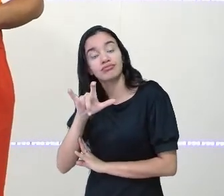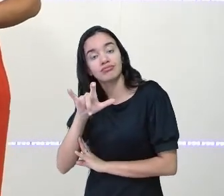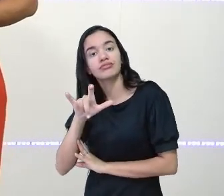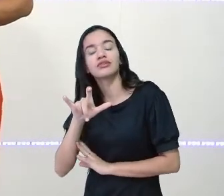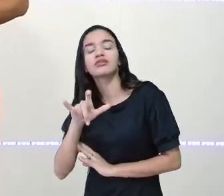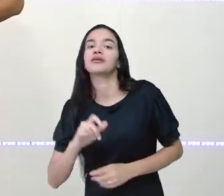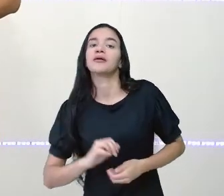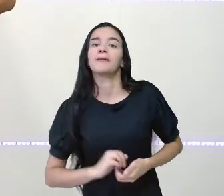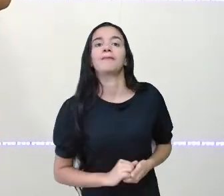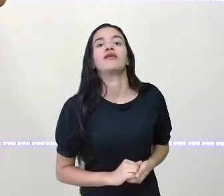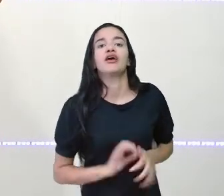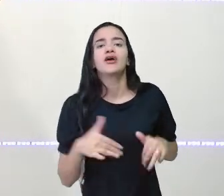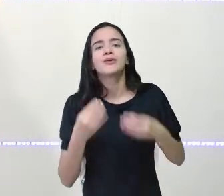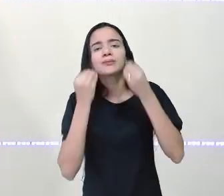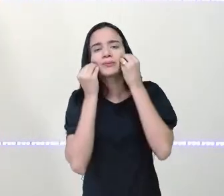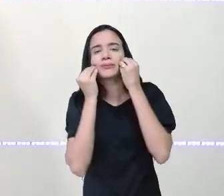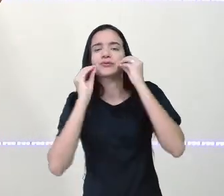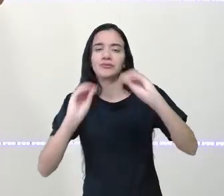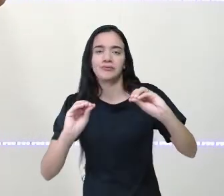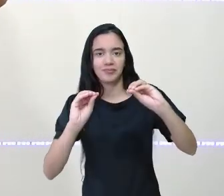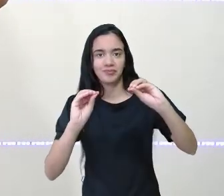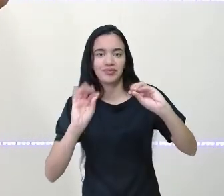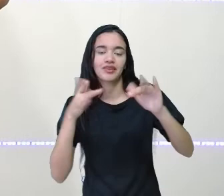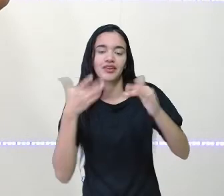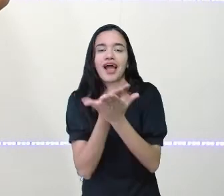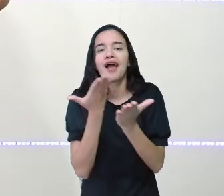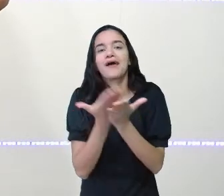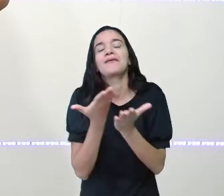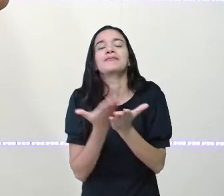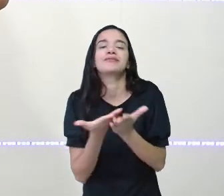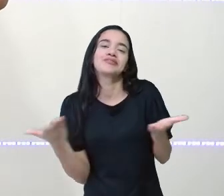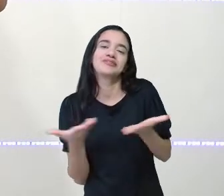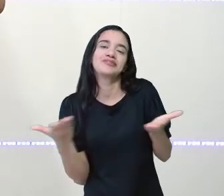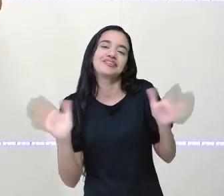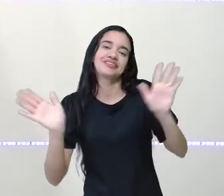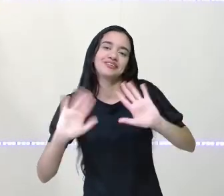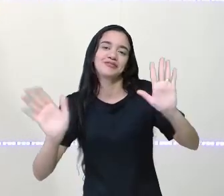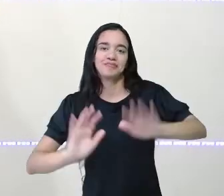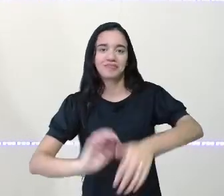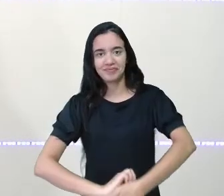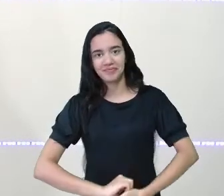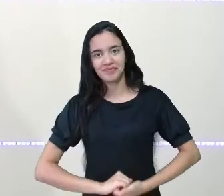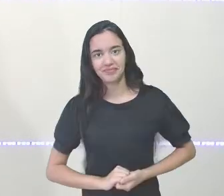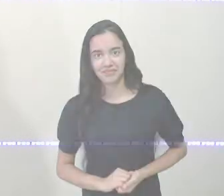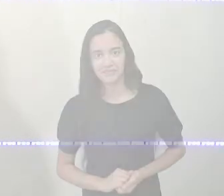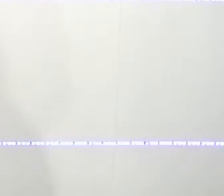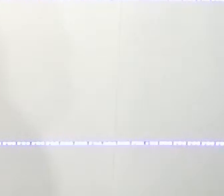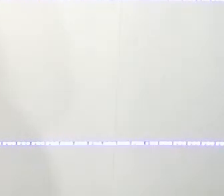@professora_Casey Marinho. Um beijão, gente. Essa foi a aula de hoje. Tchau, tchau. Até a próxima.